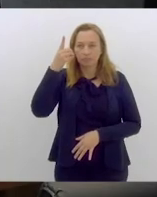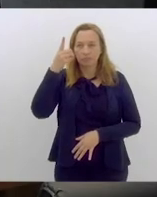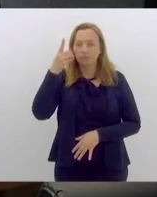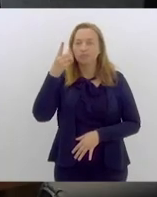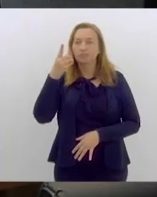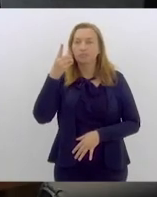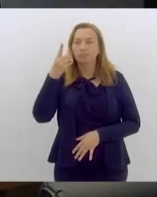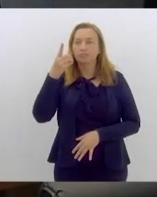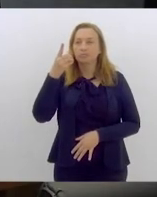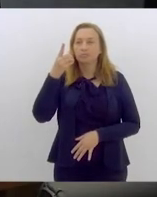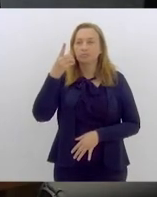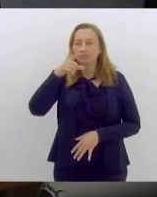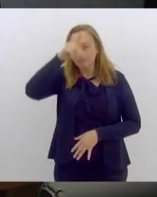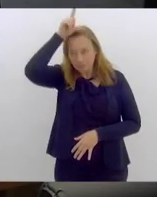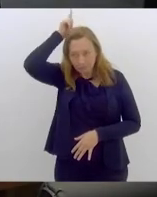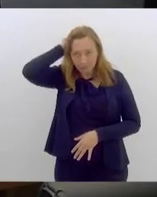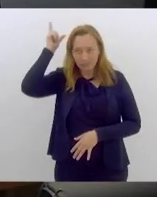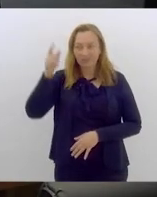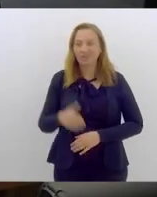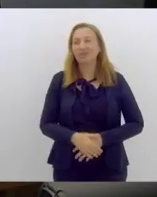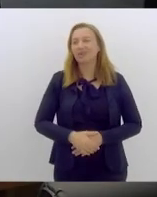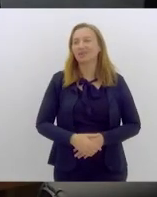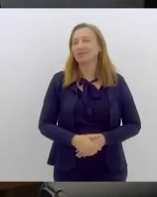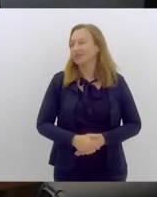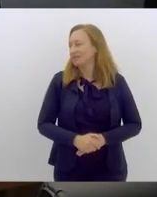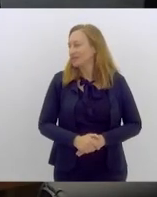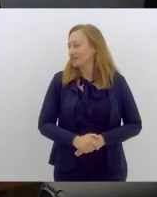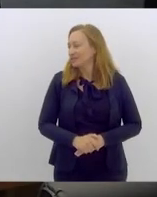Perdão, deputado Luiz Paulo, desculpe.